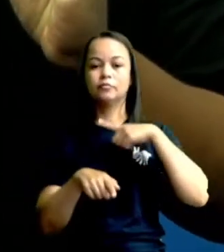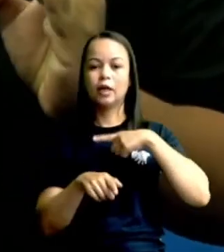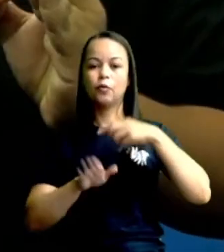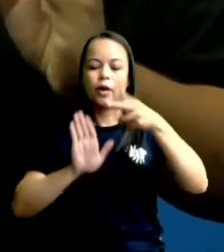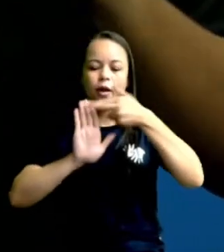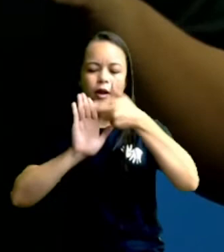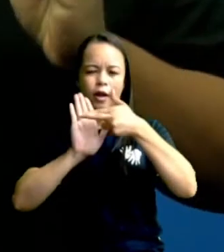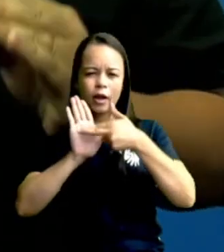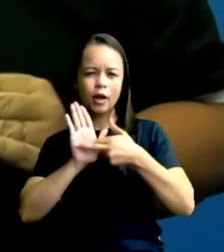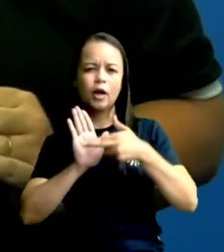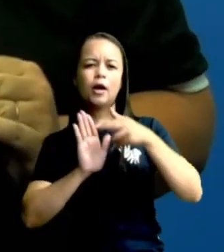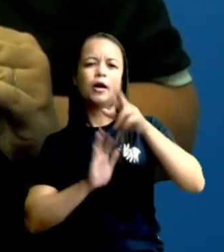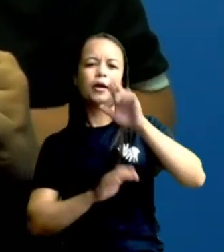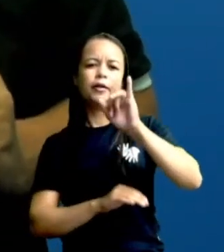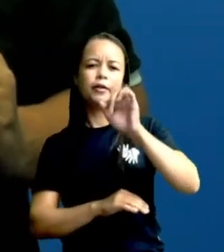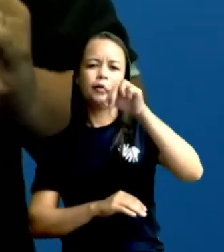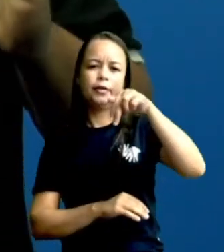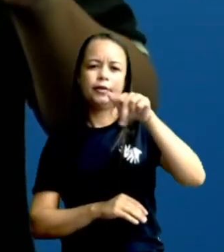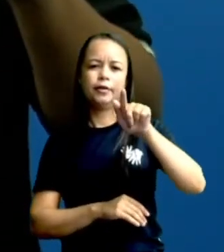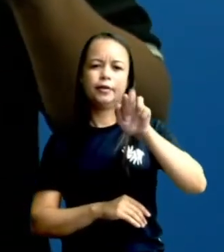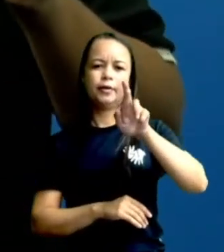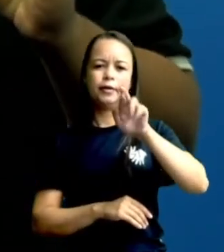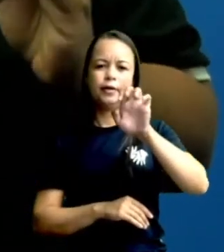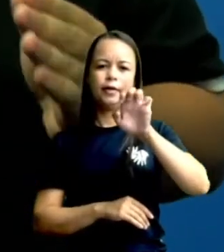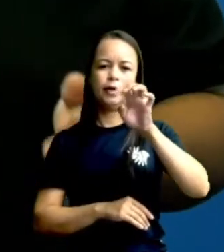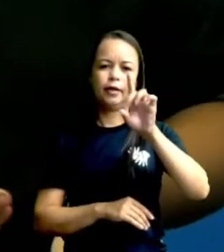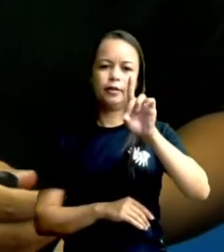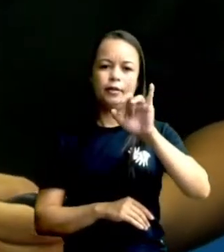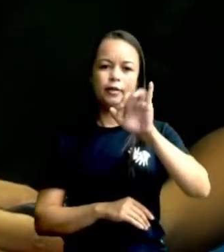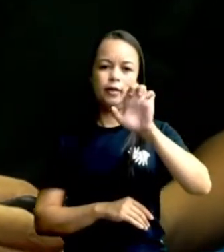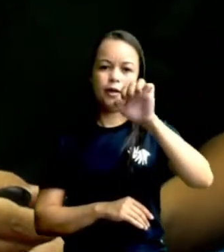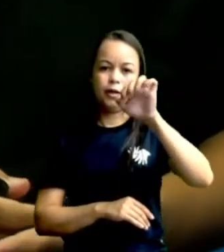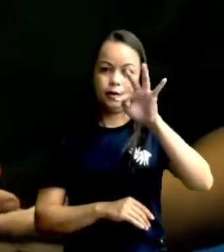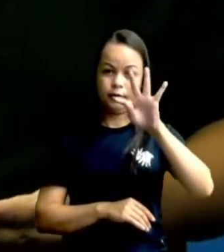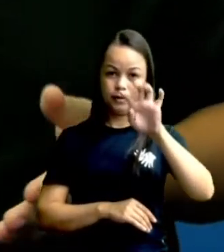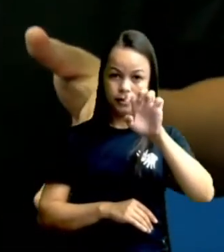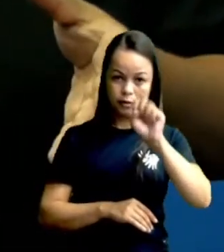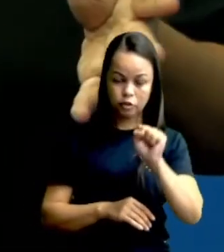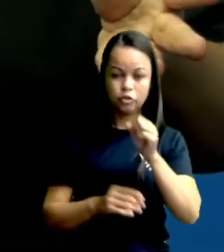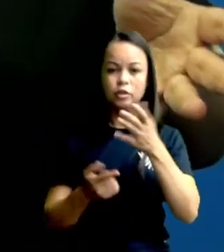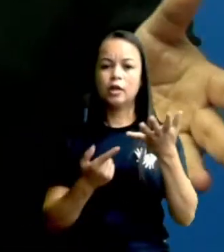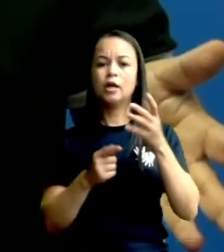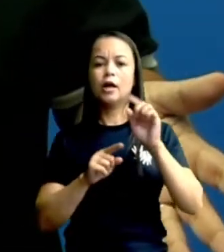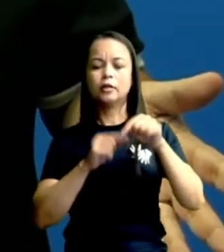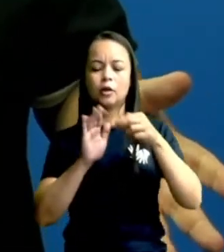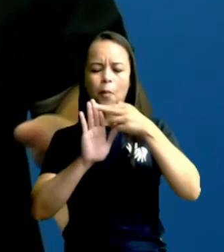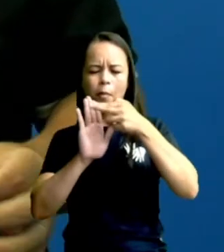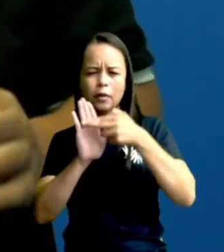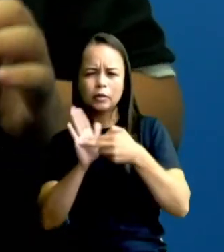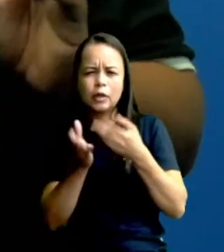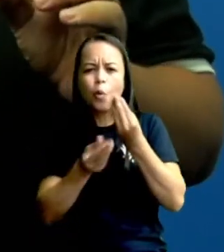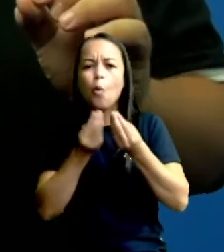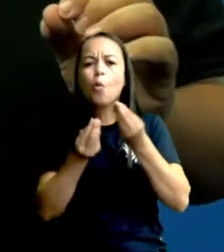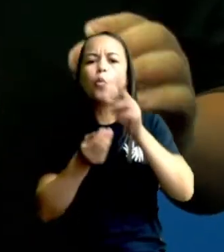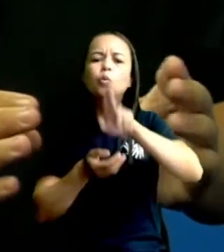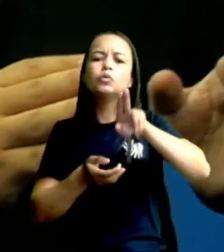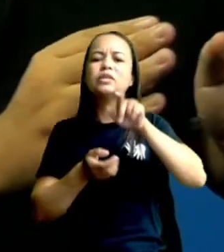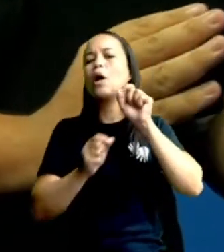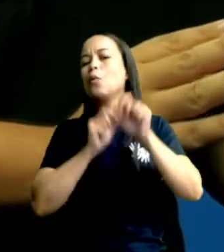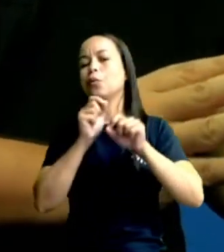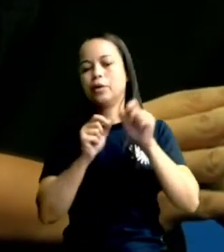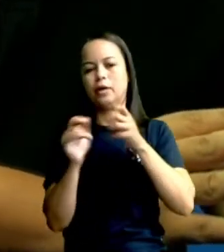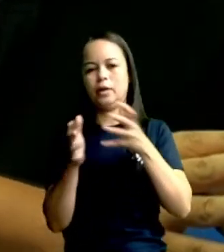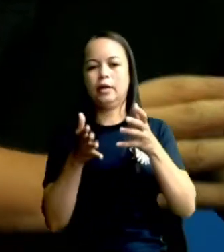as quantidades, gente. Por quê? Porque assim você vai conseguir uniformizar o sabor, né? O bolo de